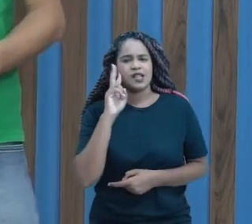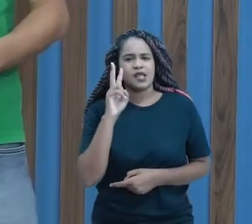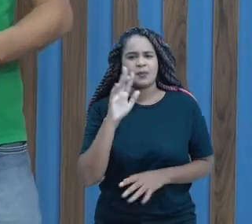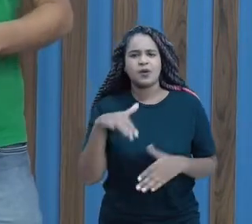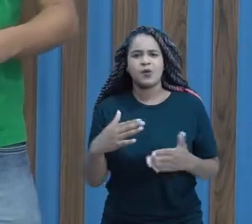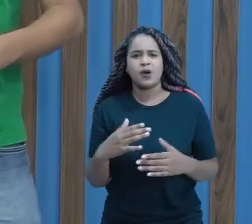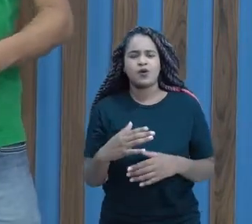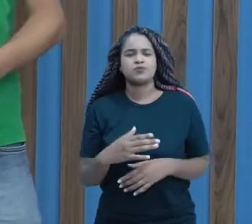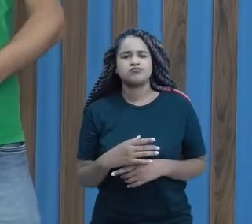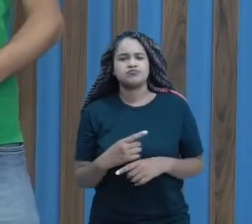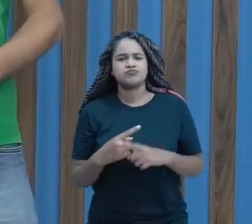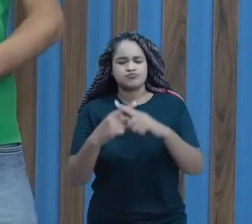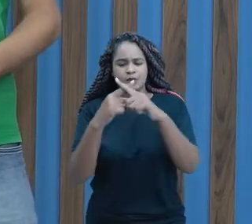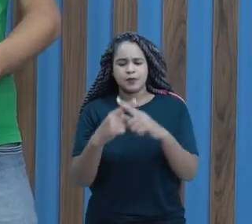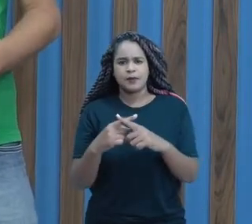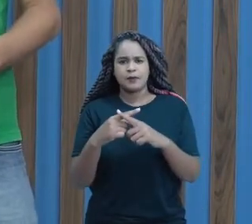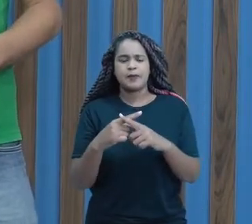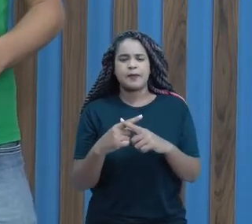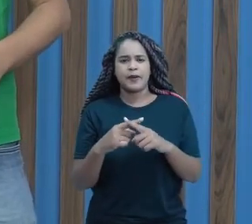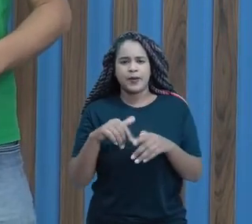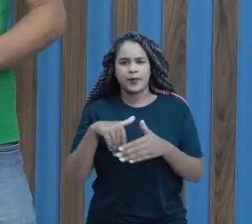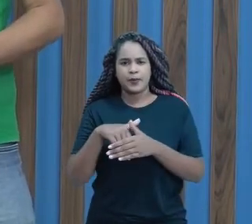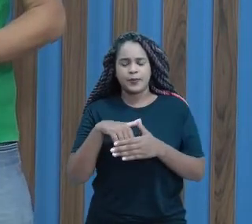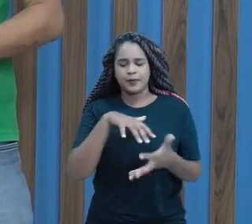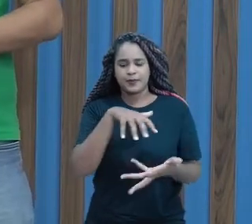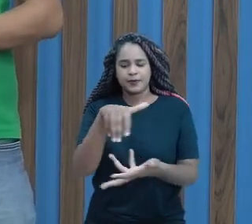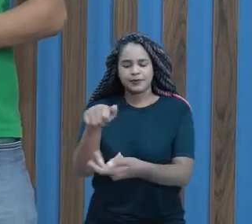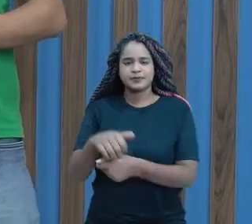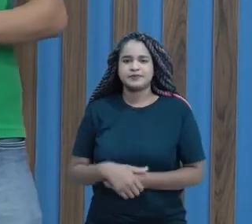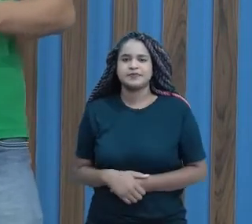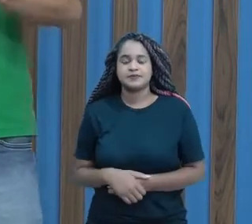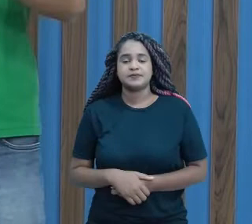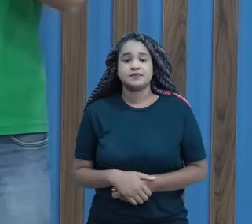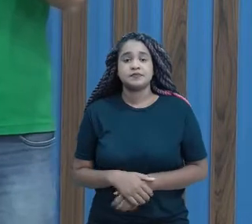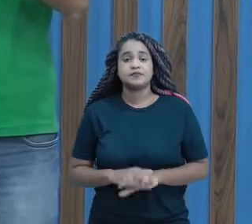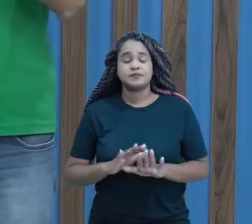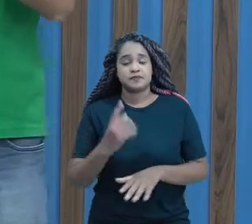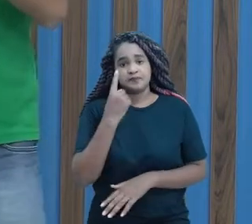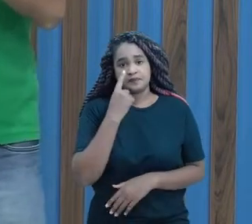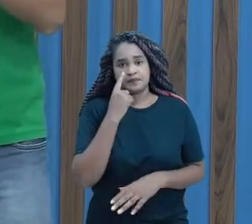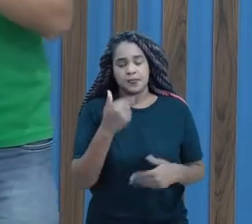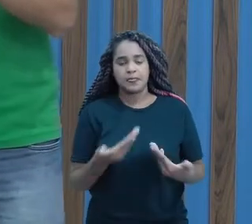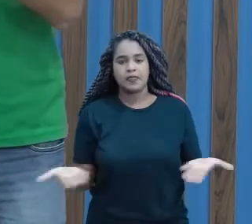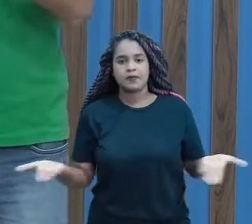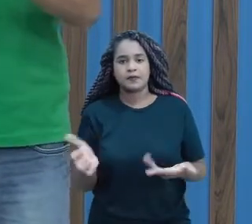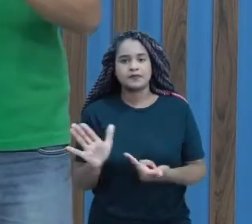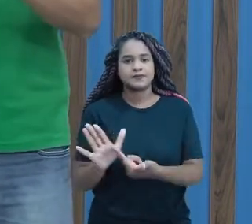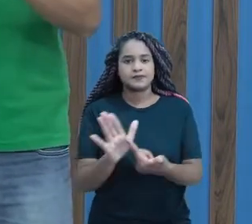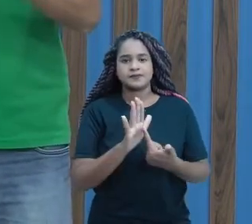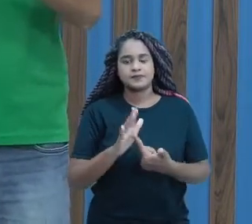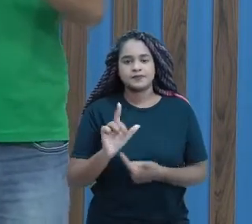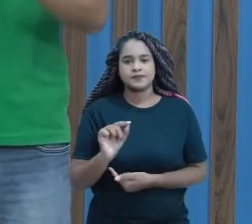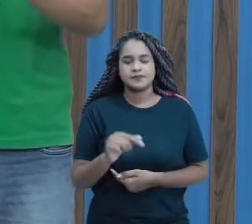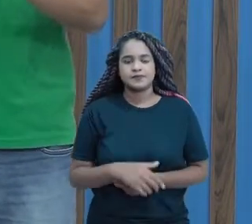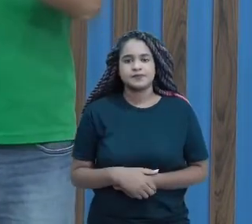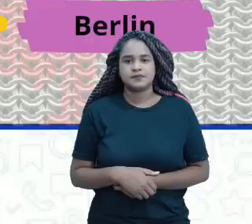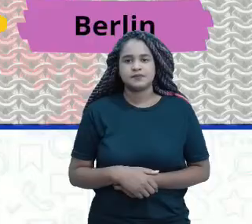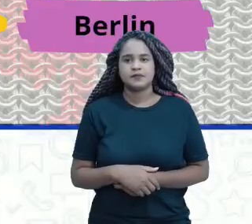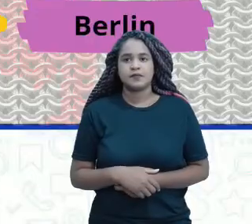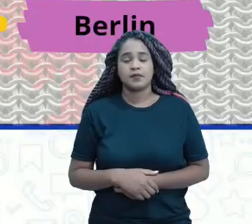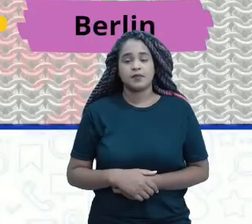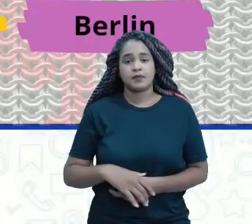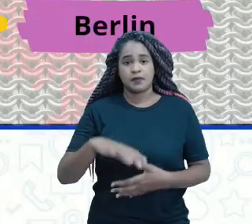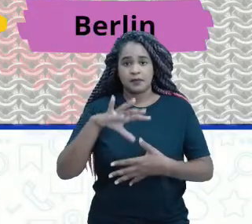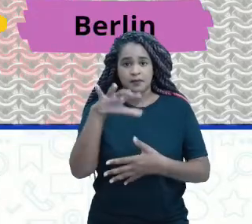jogou, história também tem que falar sobre futebol, né? É isso aí, gente, ó, vejam só, mas aí o que eu quero mostrar, então nesse mapa a gente tem